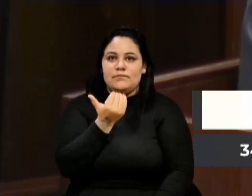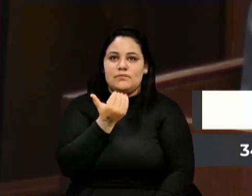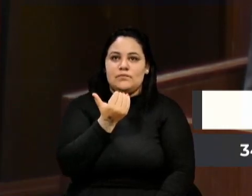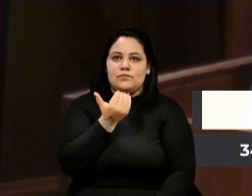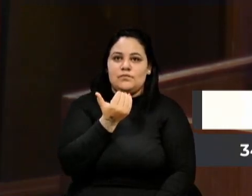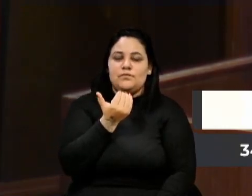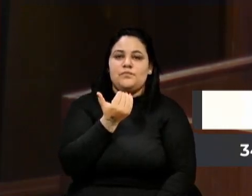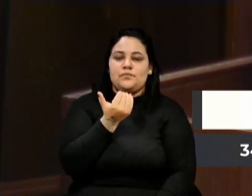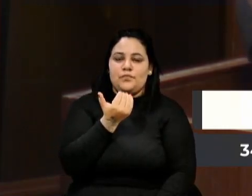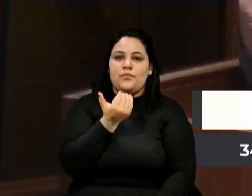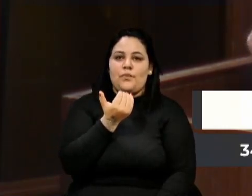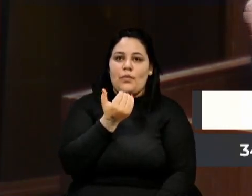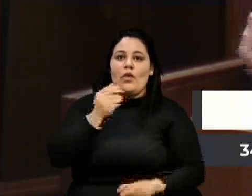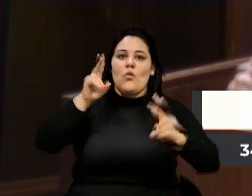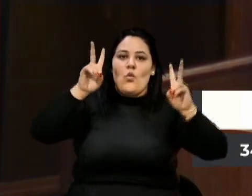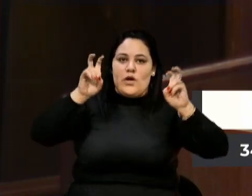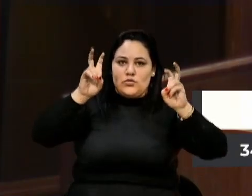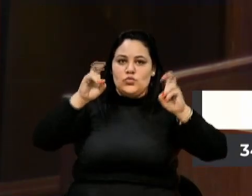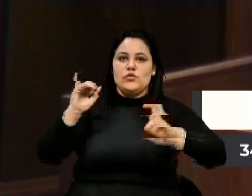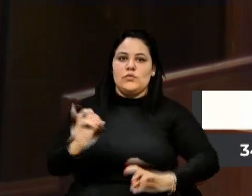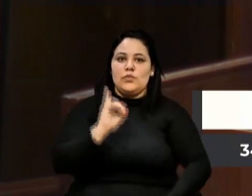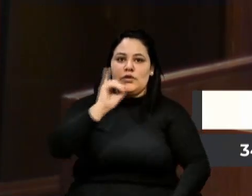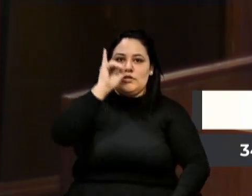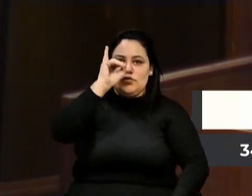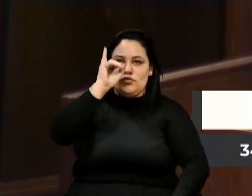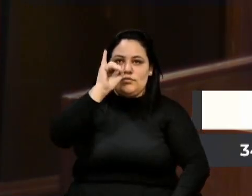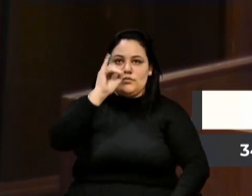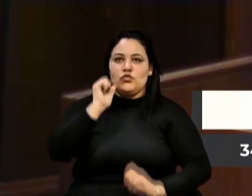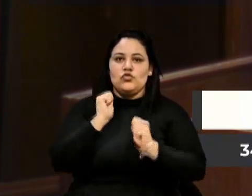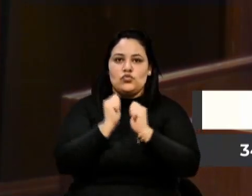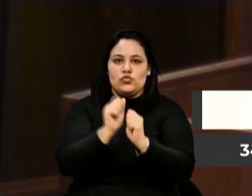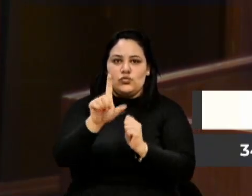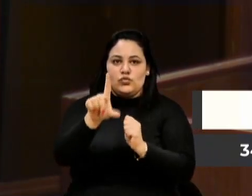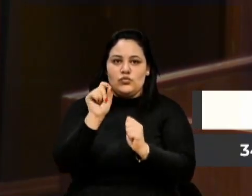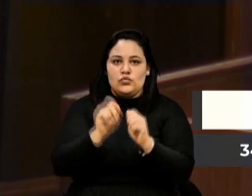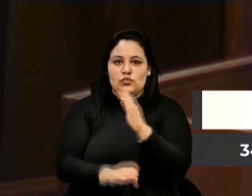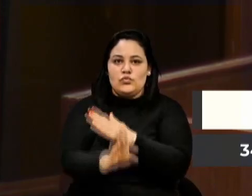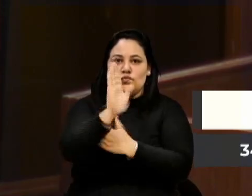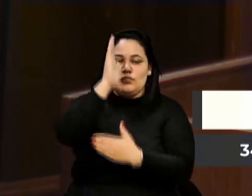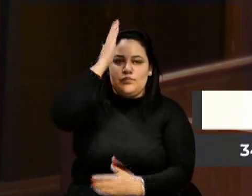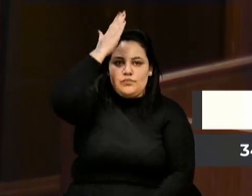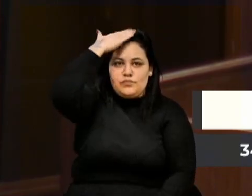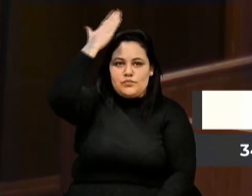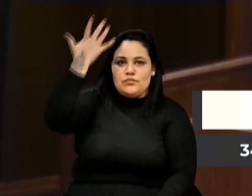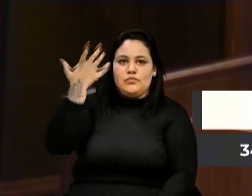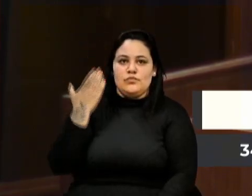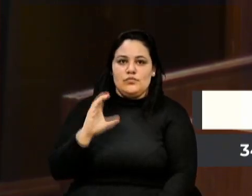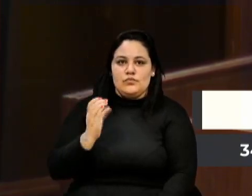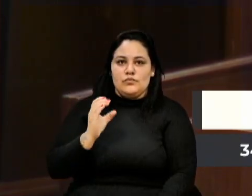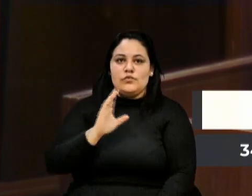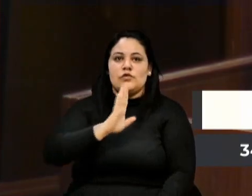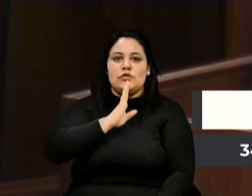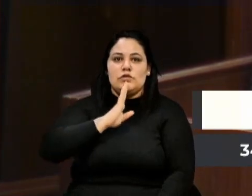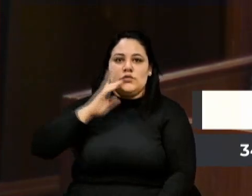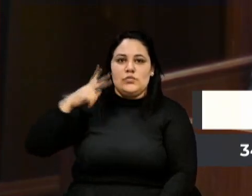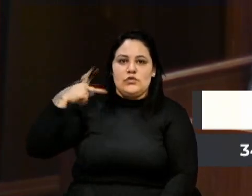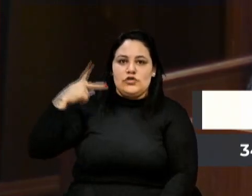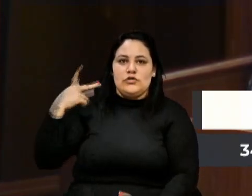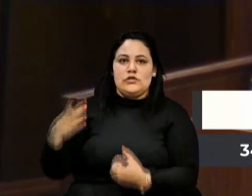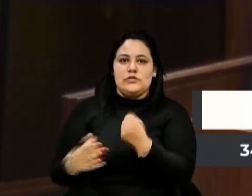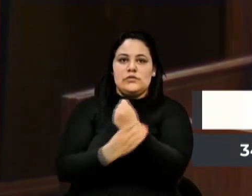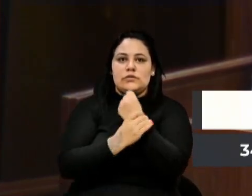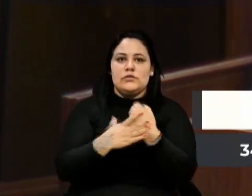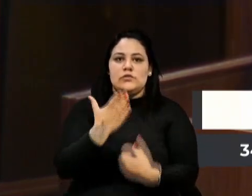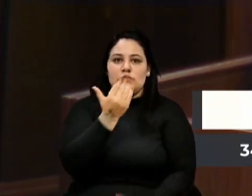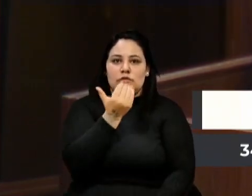com a vice-prefeita, numa viagem a Curitiba, tratando sobre esse tema, conhecendo políticas de segurança alimentar. Então